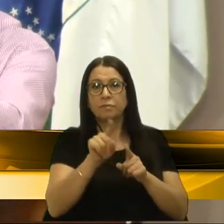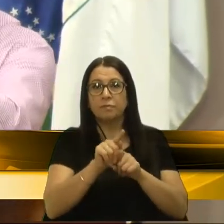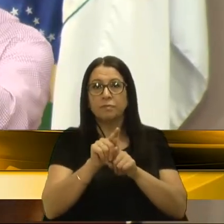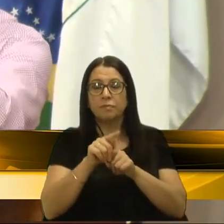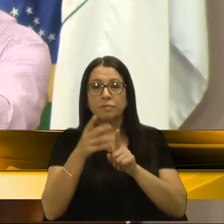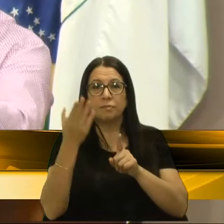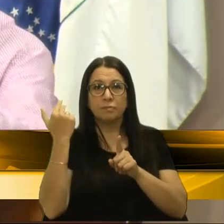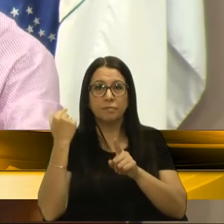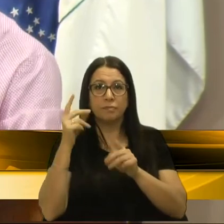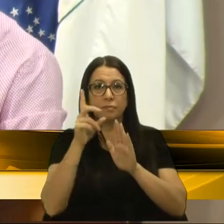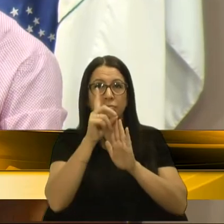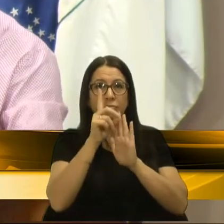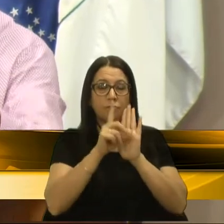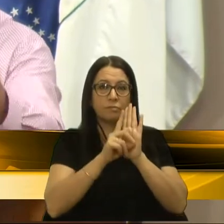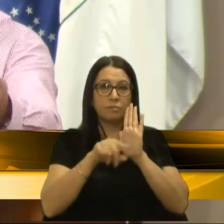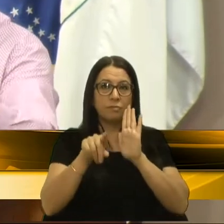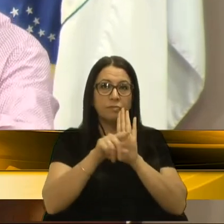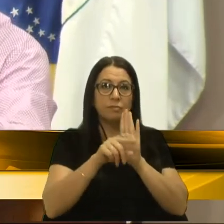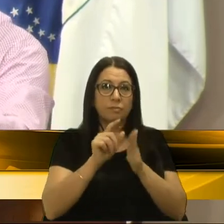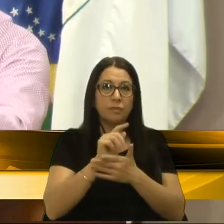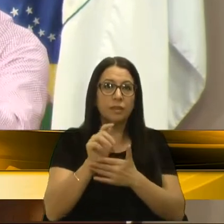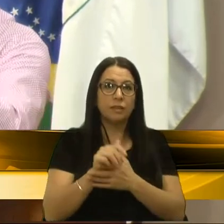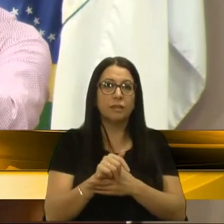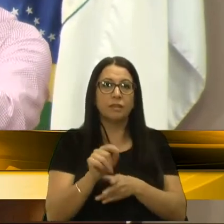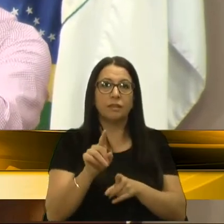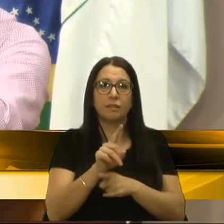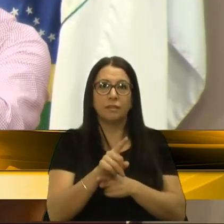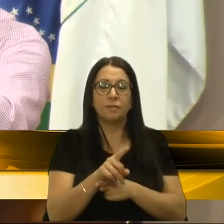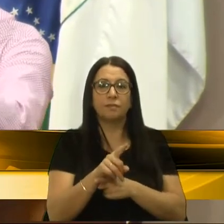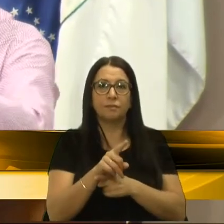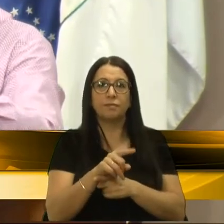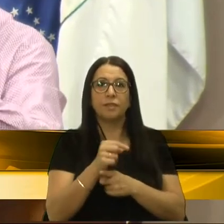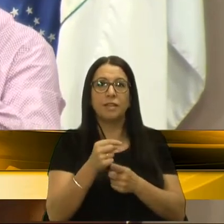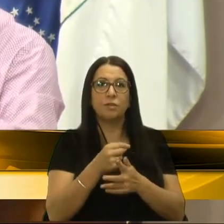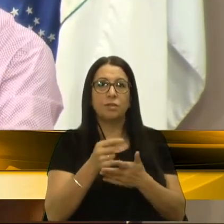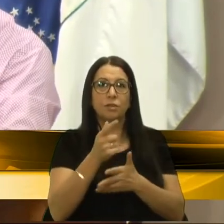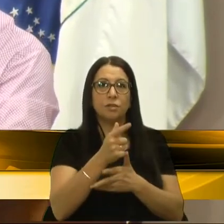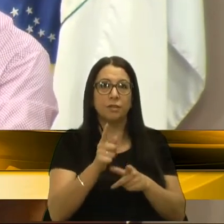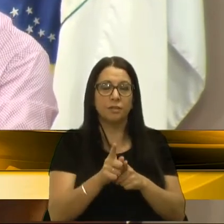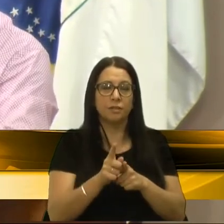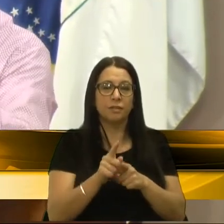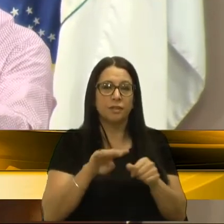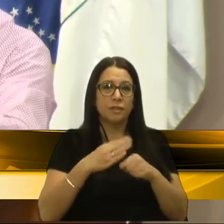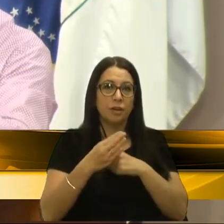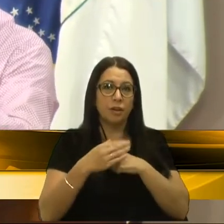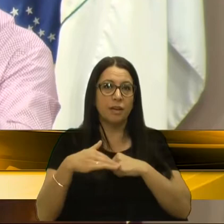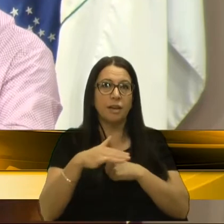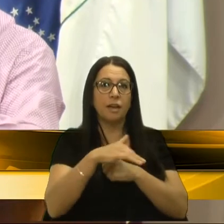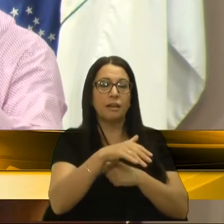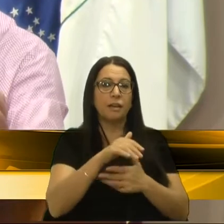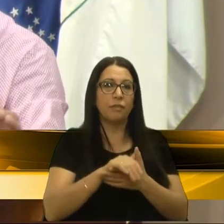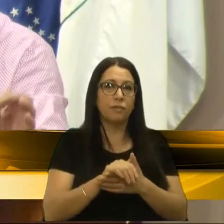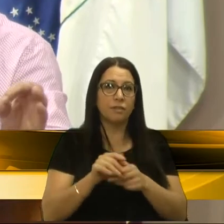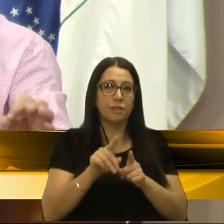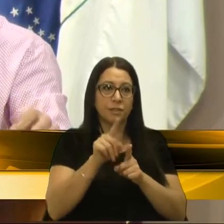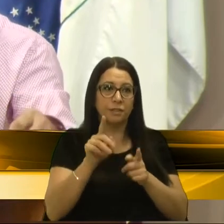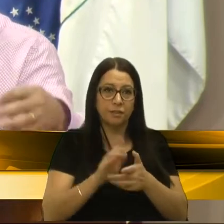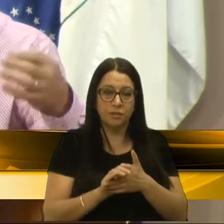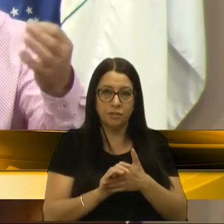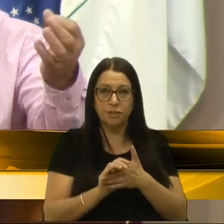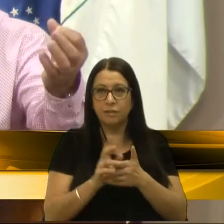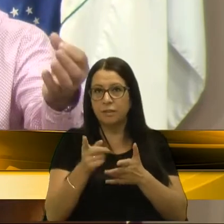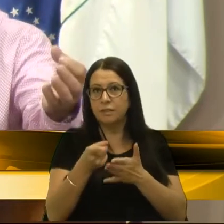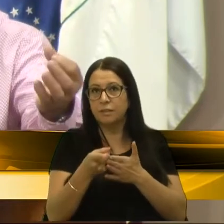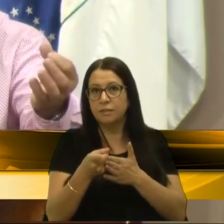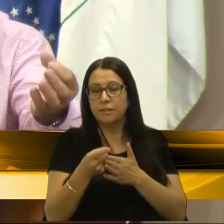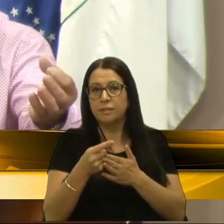já tem um decreto que permite adote um canteiro, entre outros, lá em Galópolis, na semana de Galópolis, como não tinha